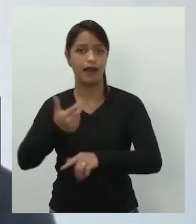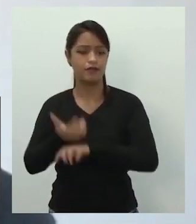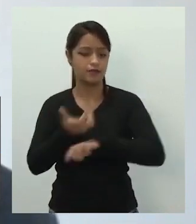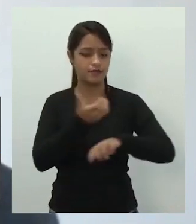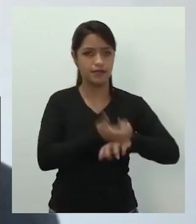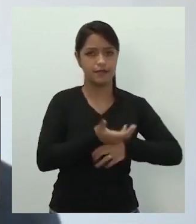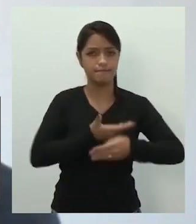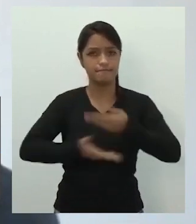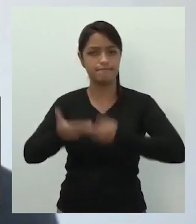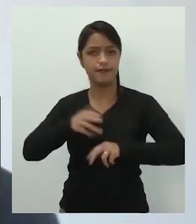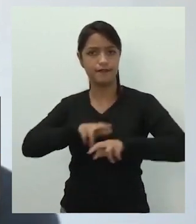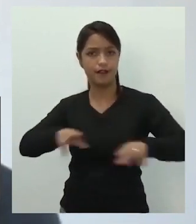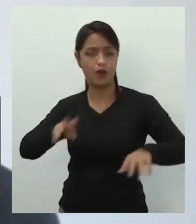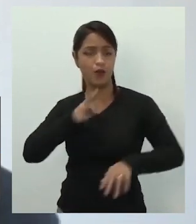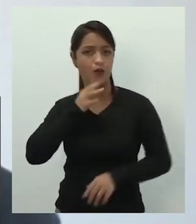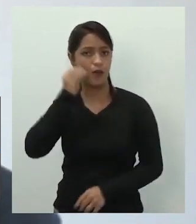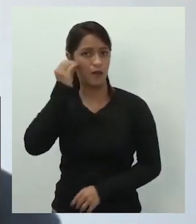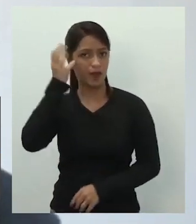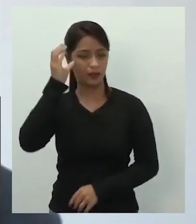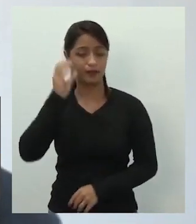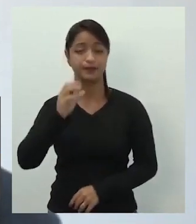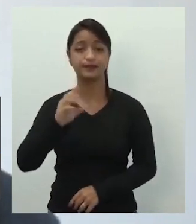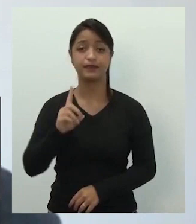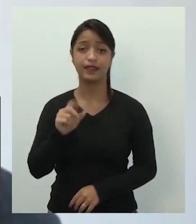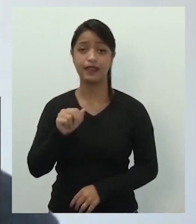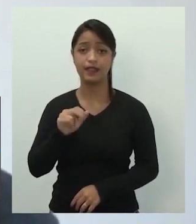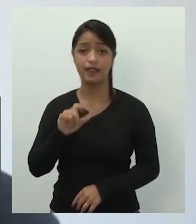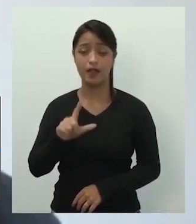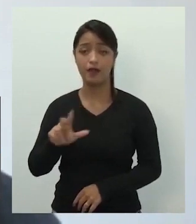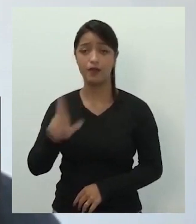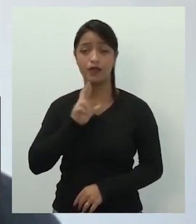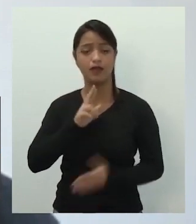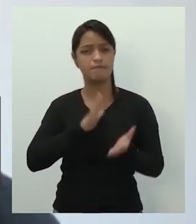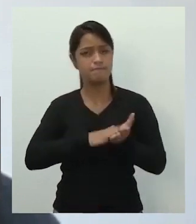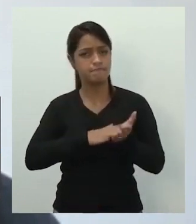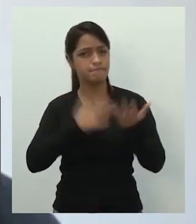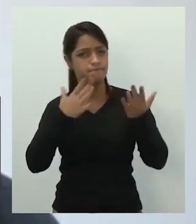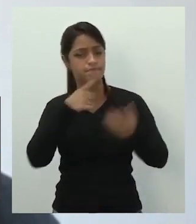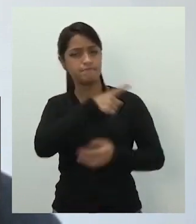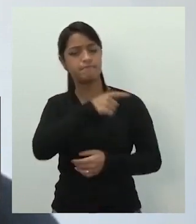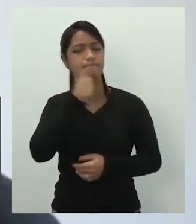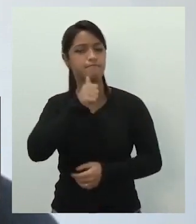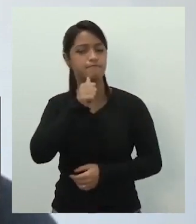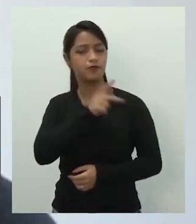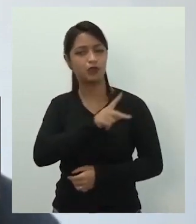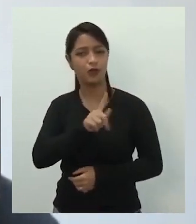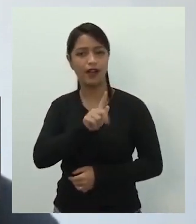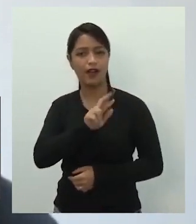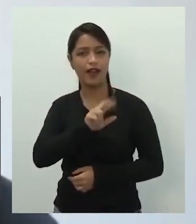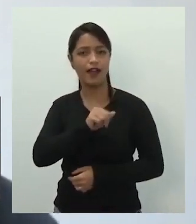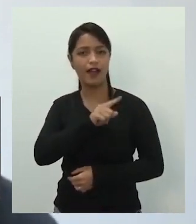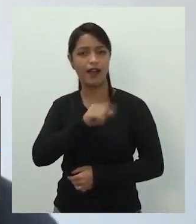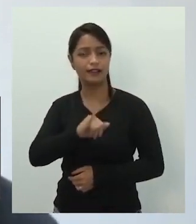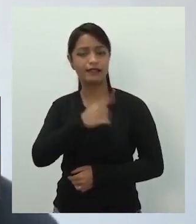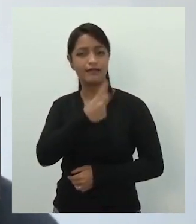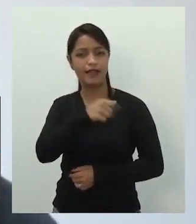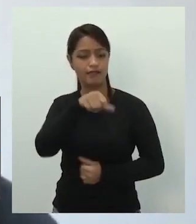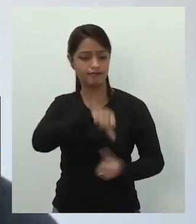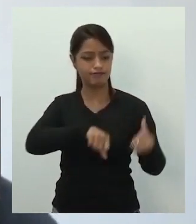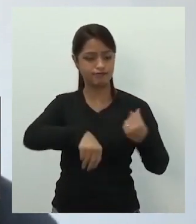Daniel, elogiou aqui, em particular, né, a experiência da professora Grazi, nós também gostamos. Muito obrigado, colegas.